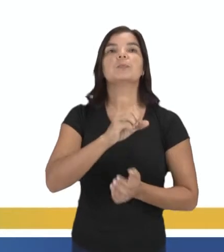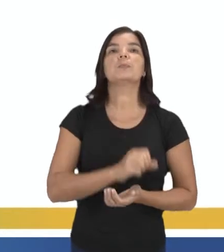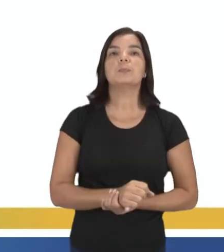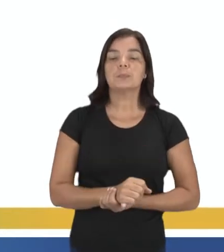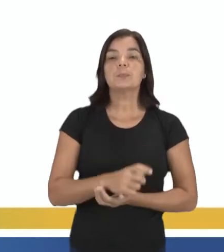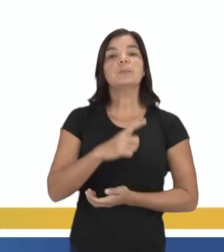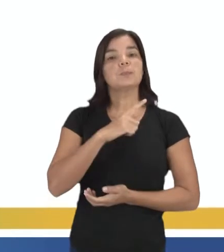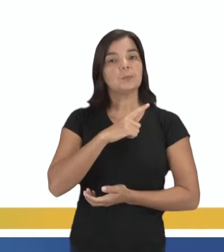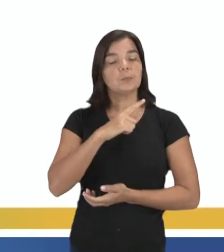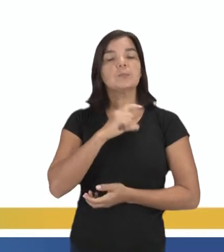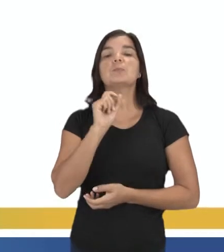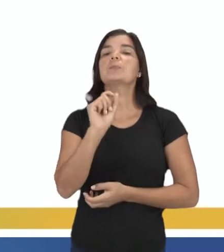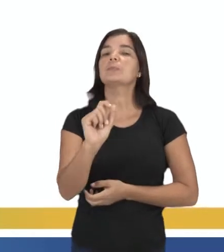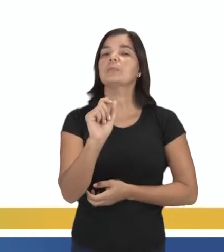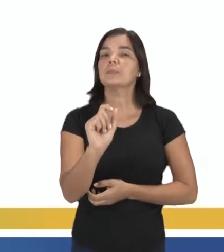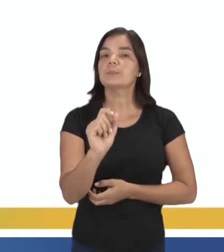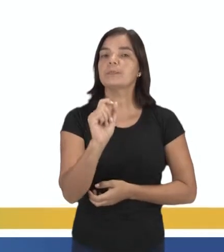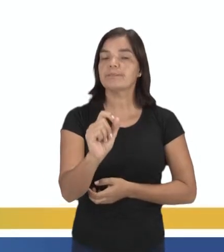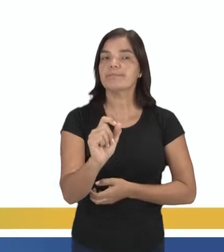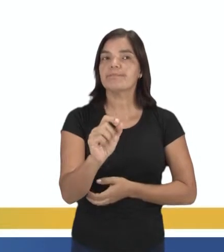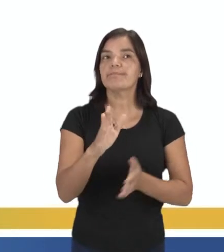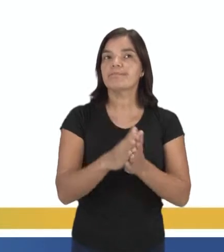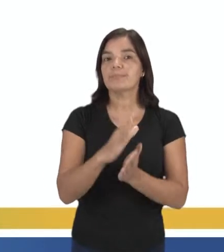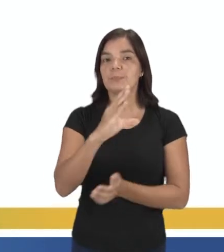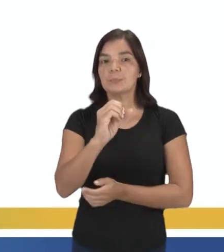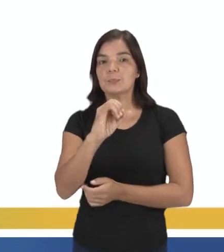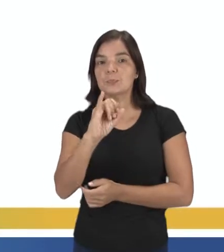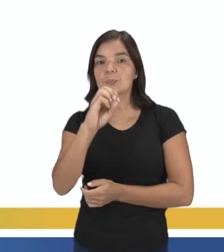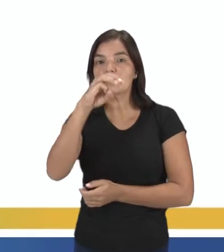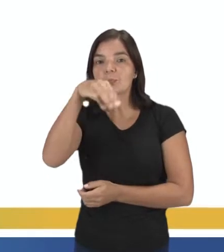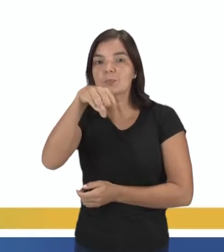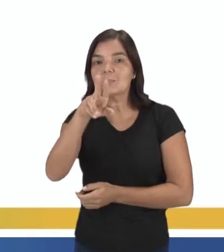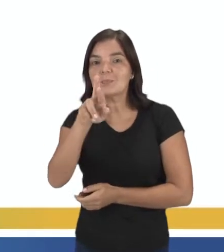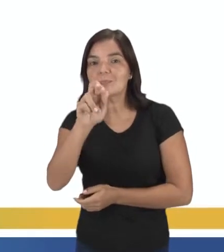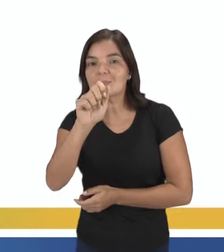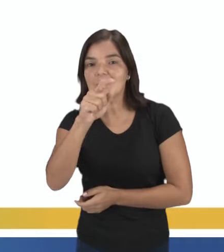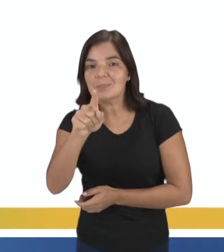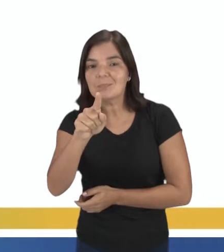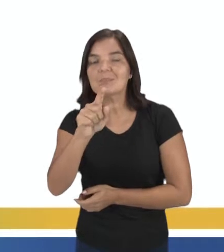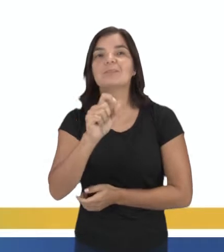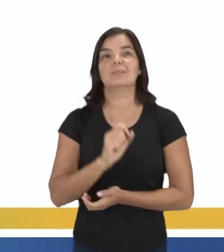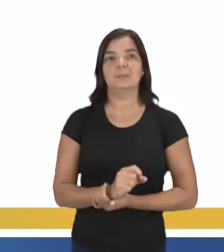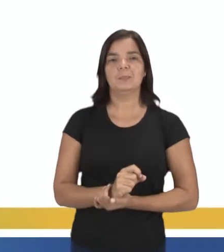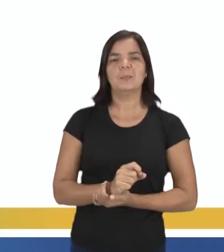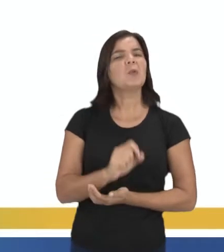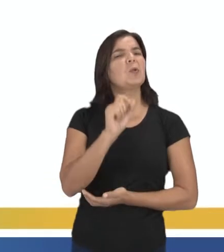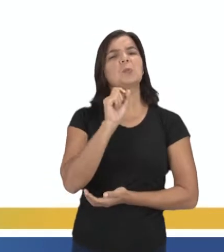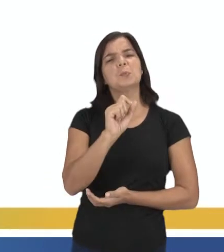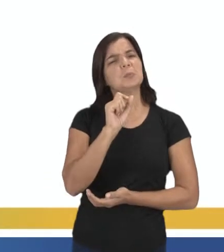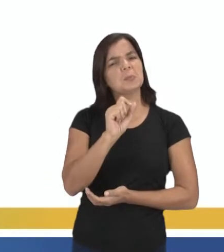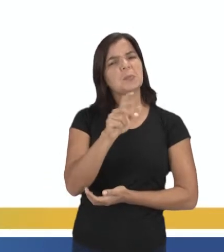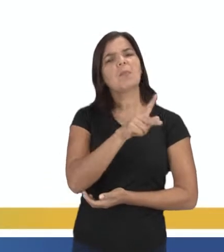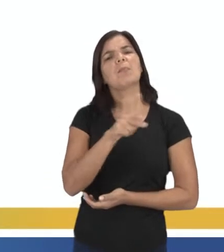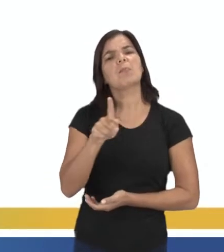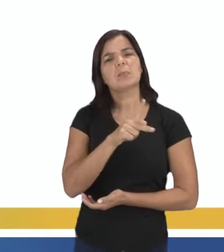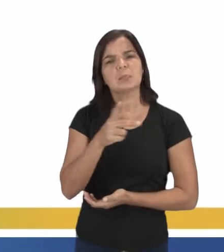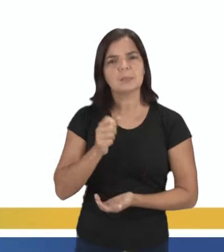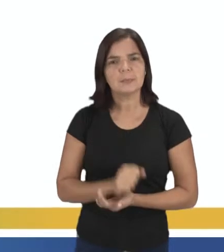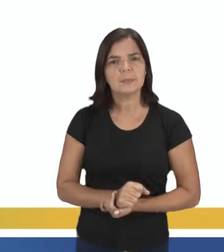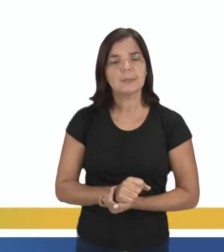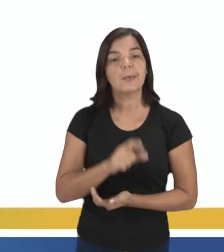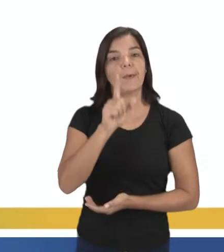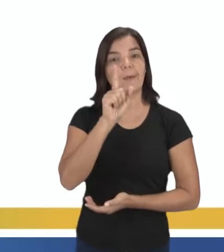tá, houve uma questão denominada questão Coimbra. O que foi isso, professora?